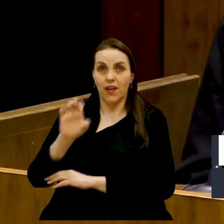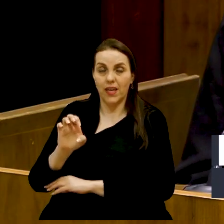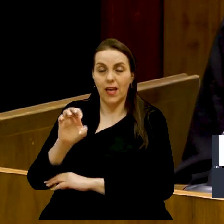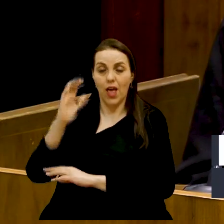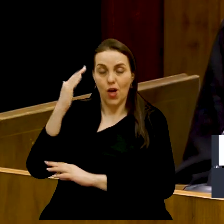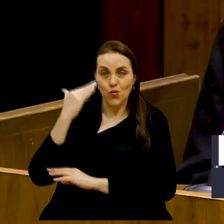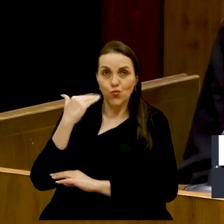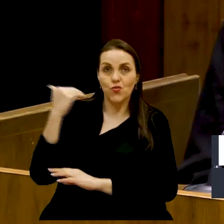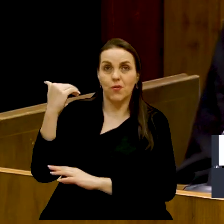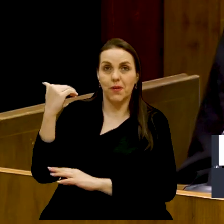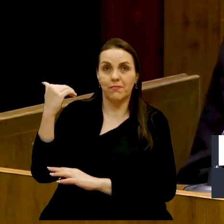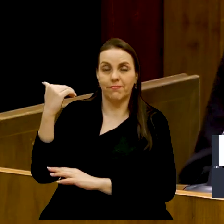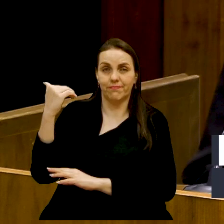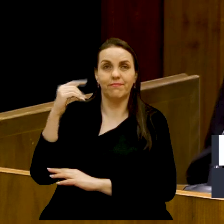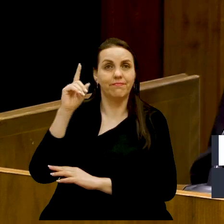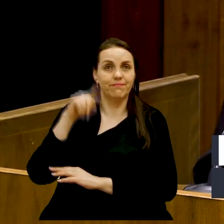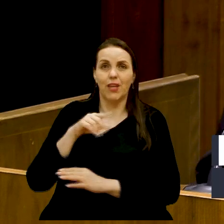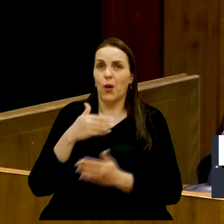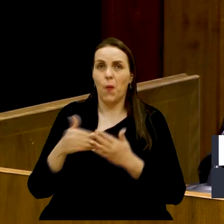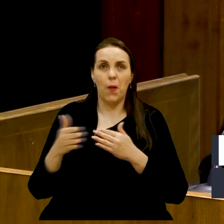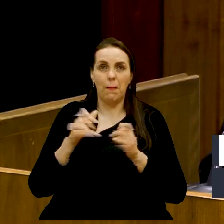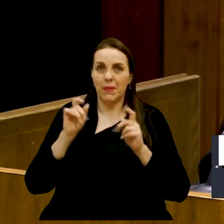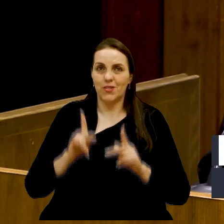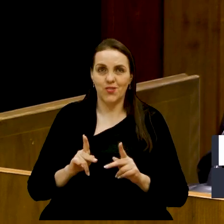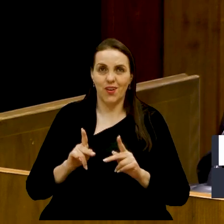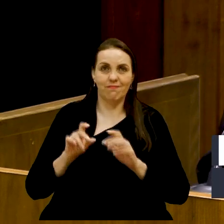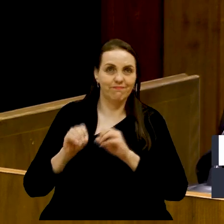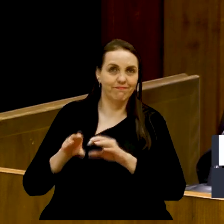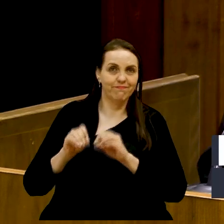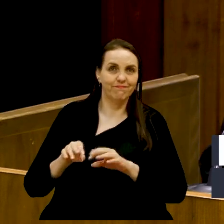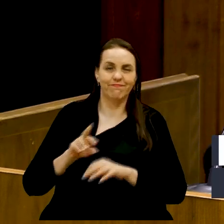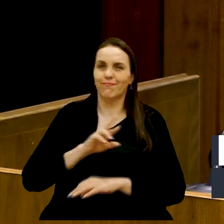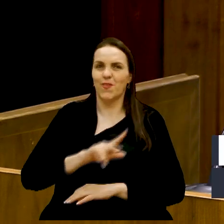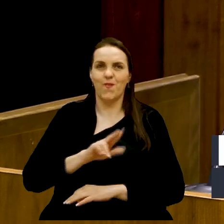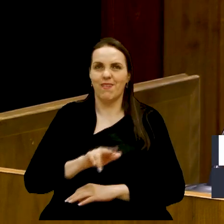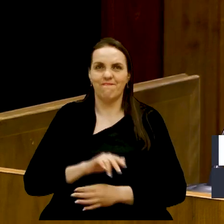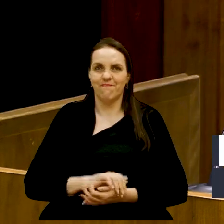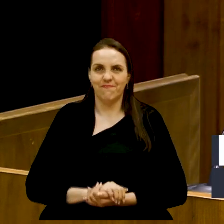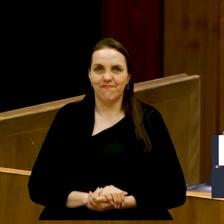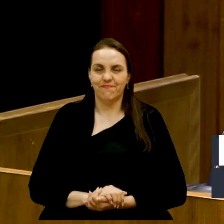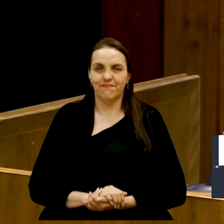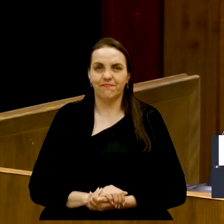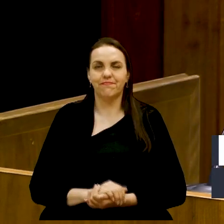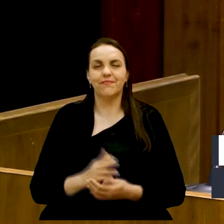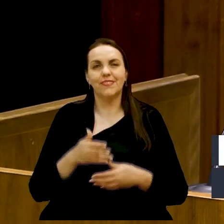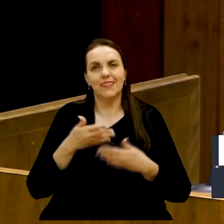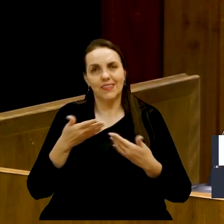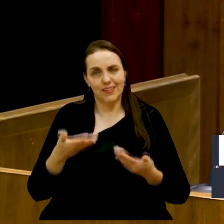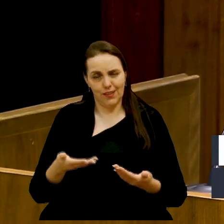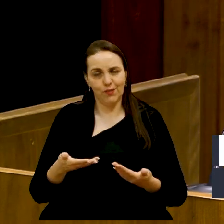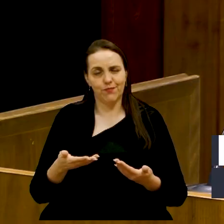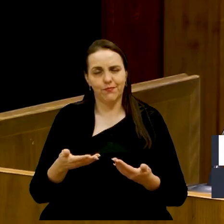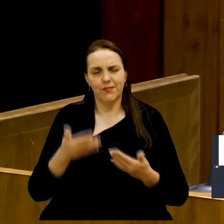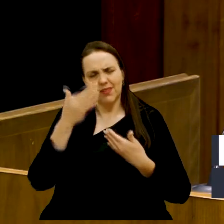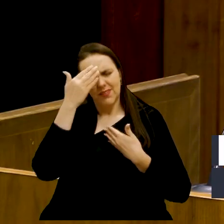É um chamamento, não é para qualquer pessoa. Então, eu quero deixar aqui todo o meu